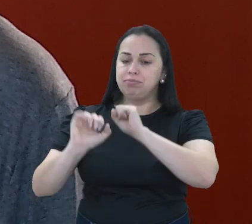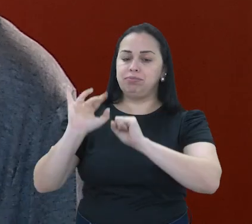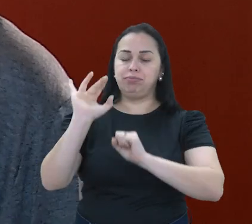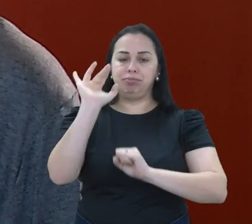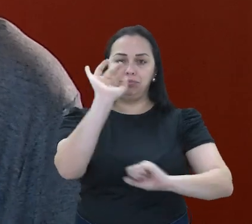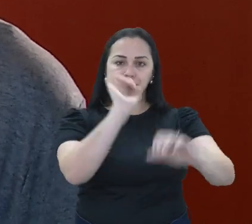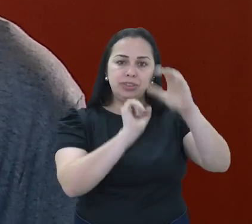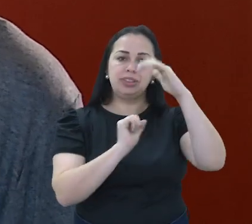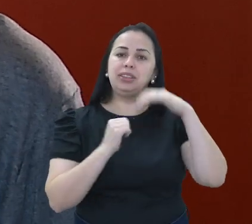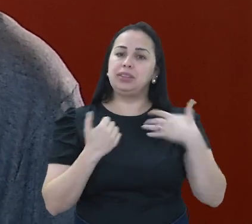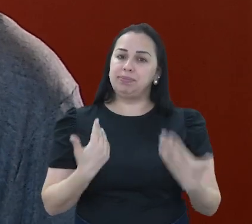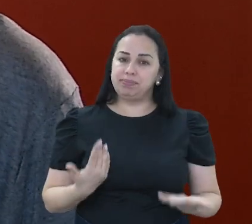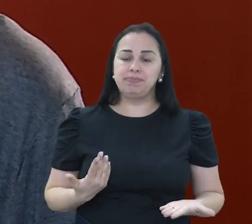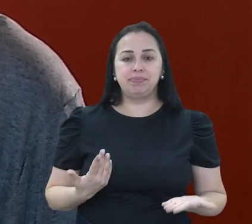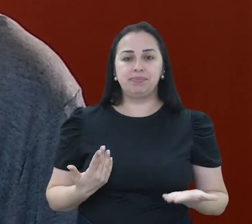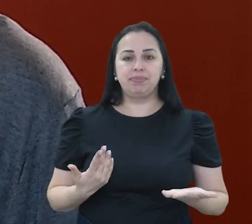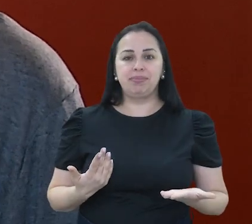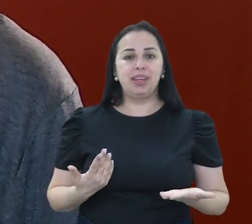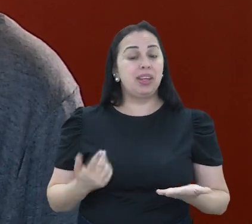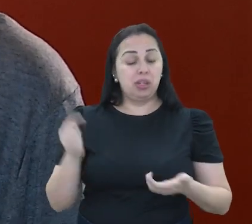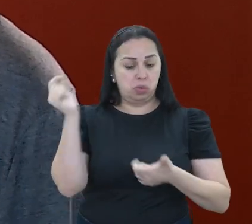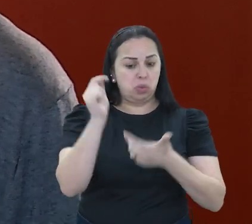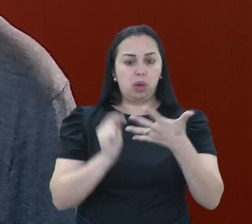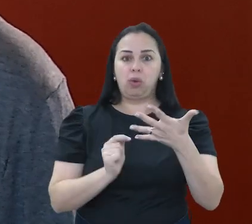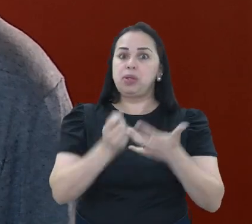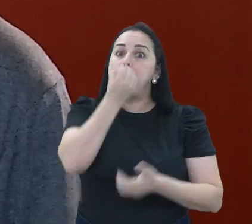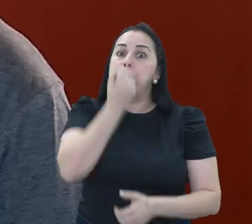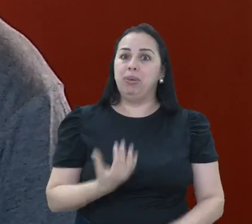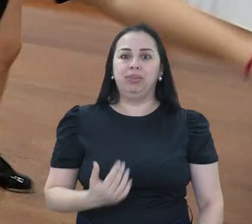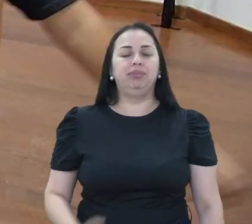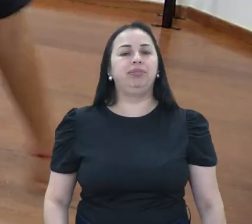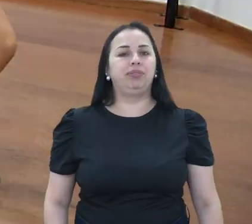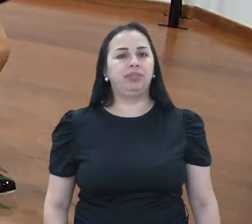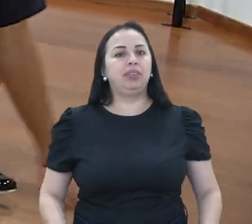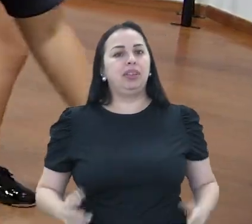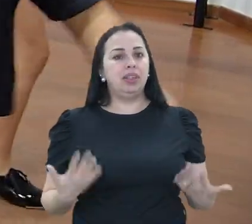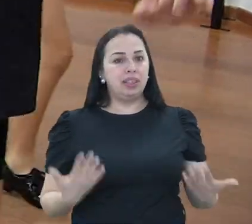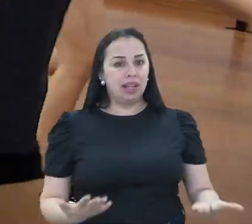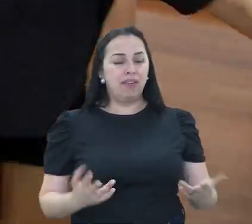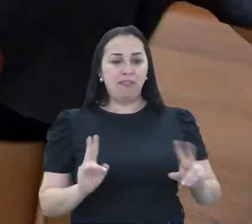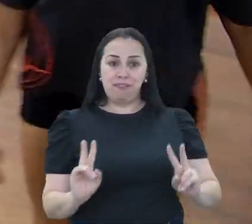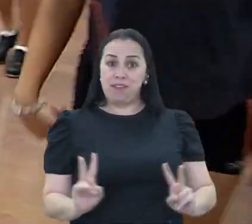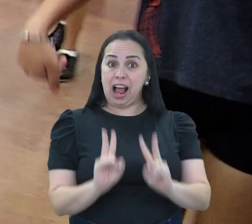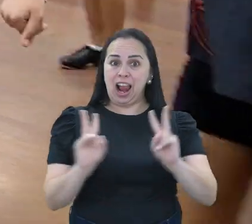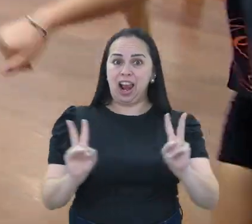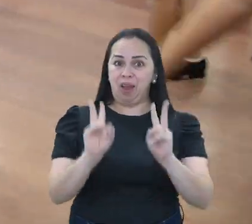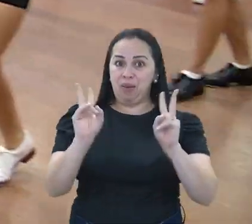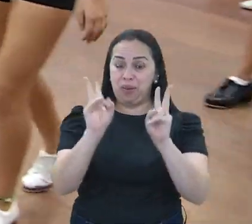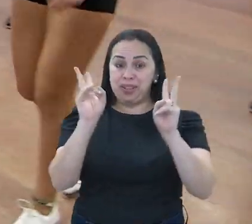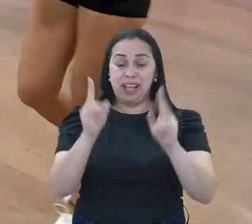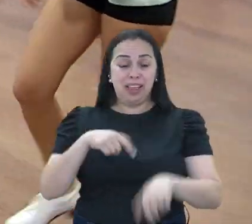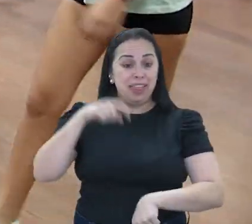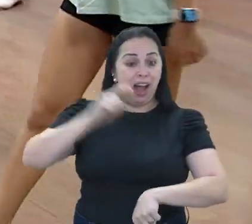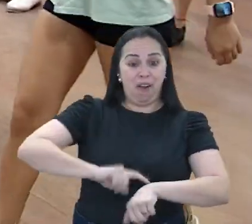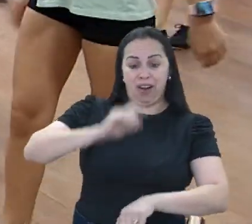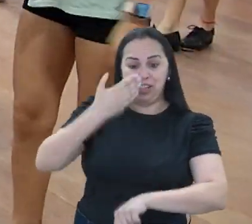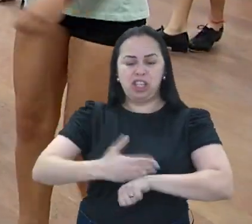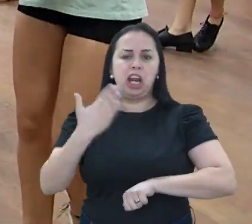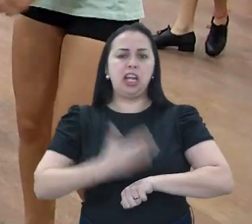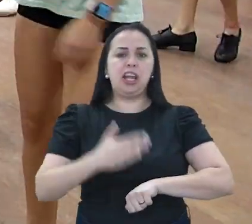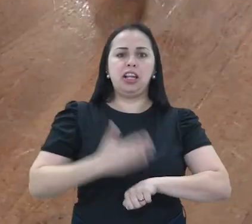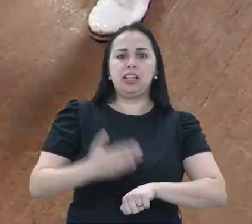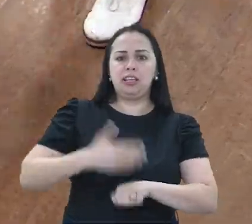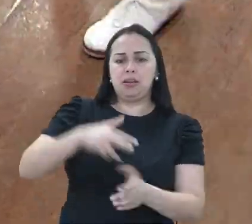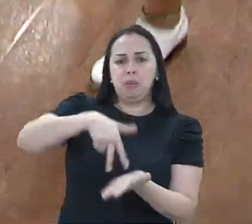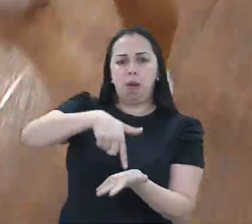si, dentro de sala de aula. Então, é só benefícios. Valores que estão presentes nos ensaios dessa turma de